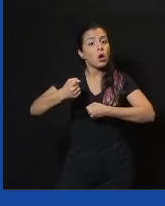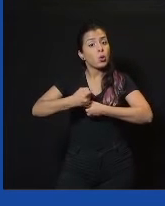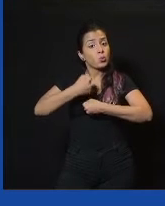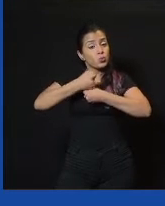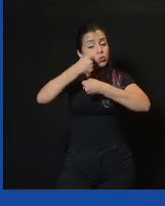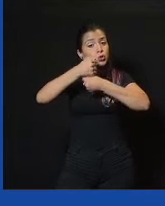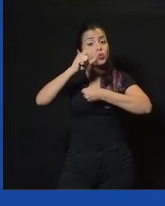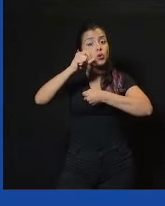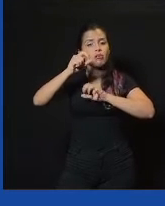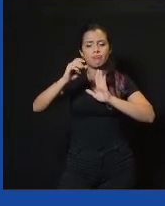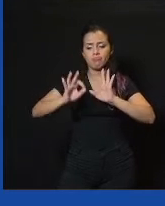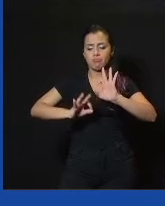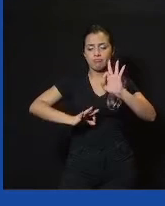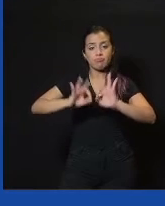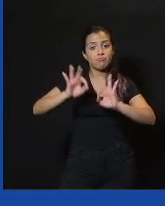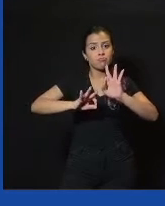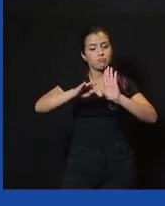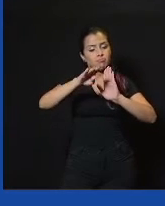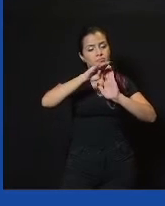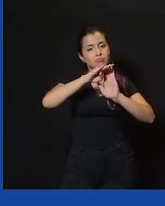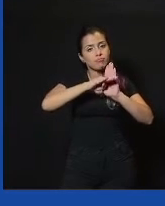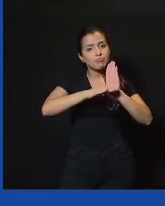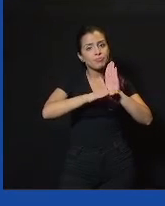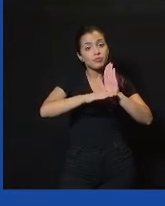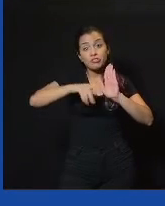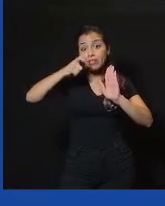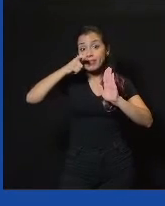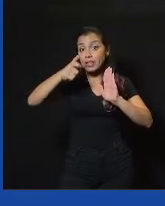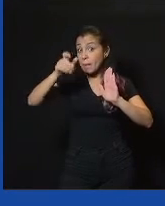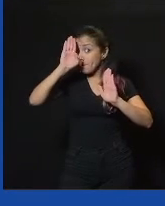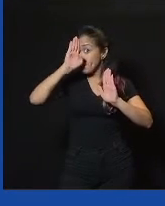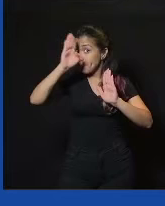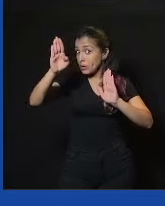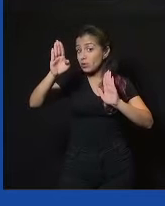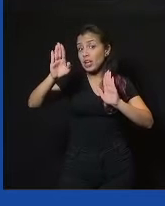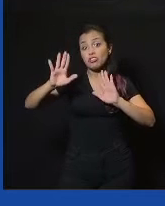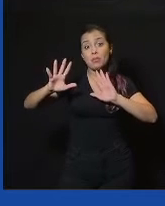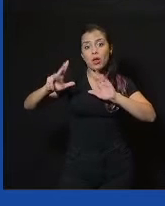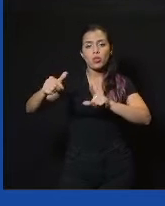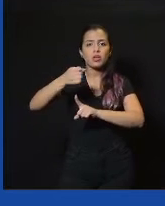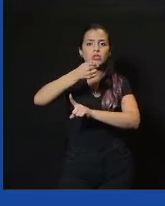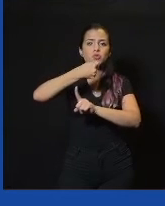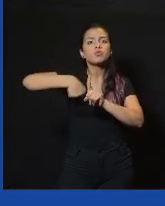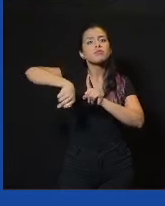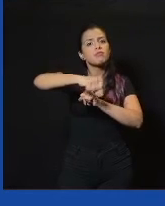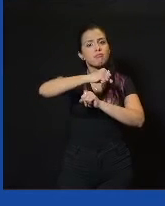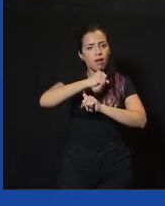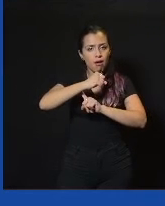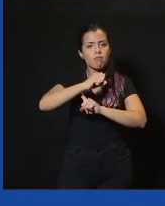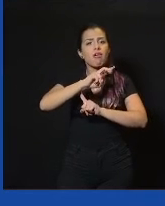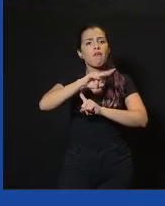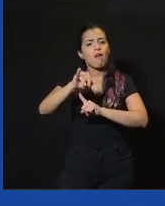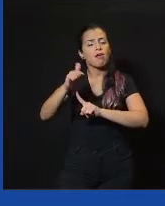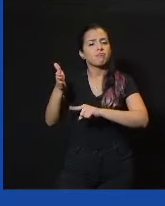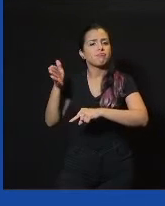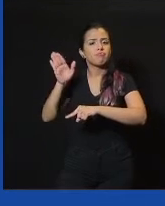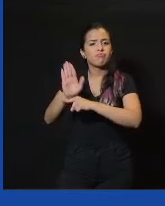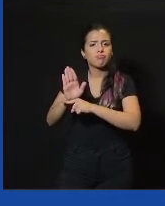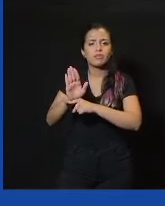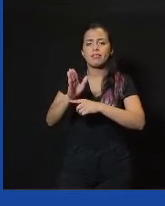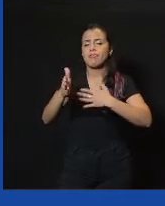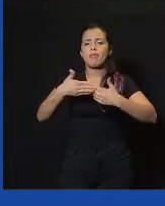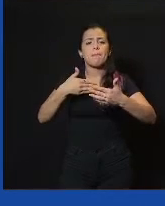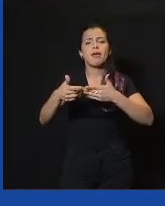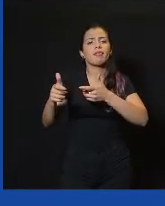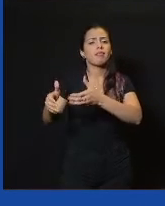seja, um conjunto de interesses de prioridade pactuado na sociedade que paute o mundo político, que paute o mundo empresarial e não